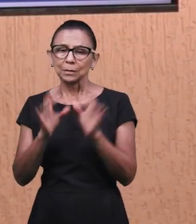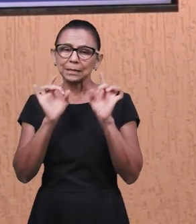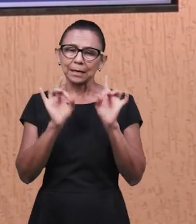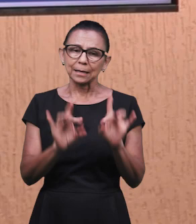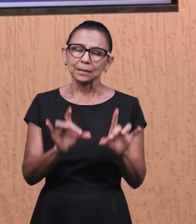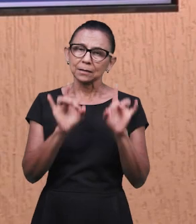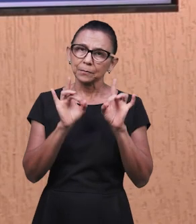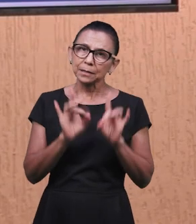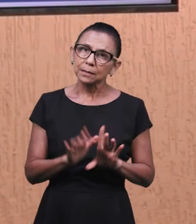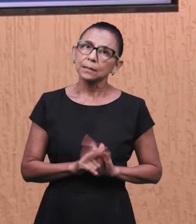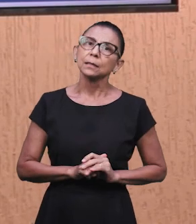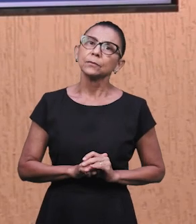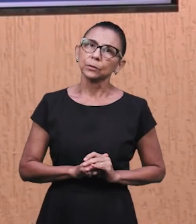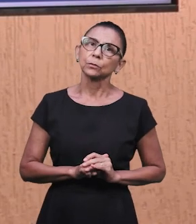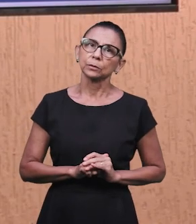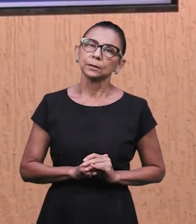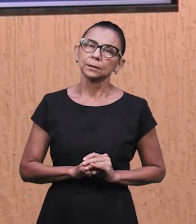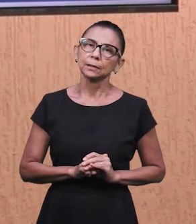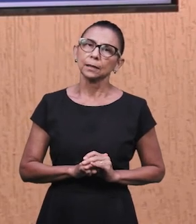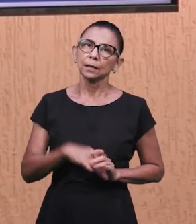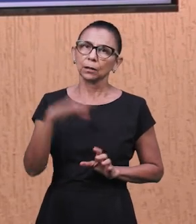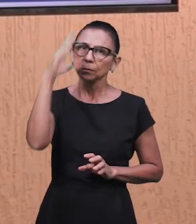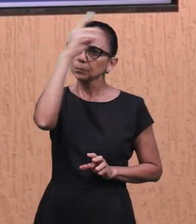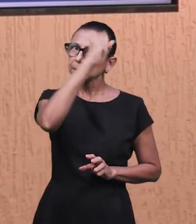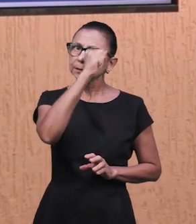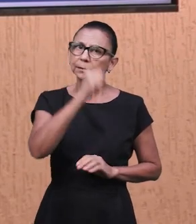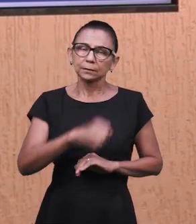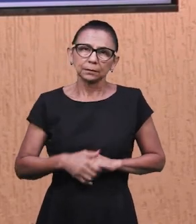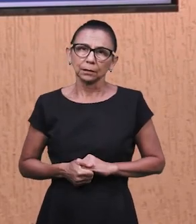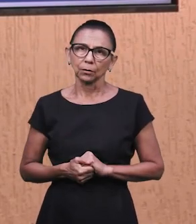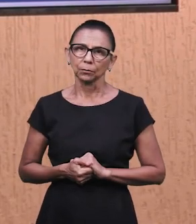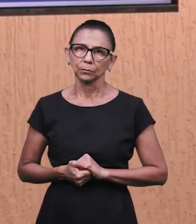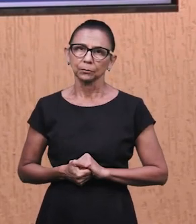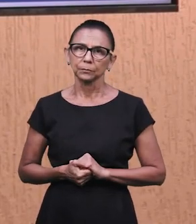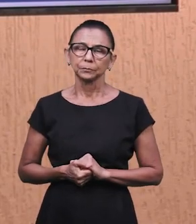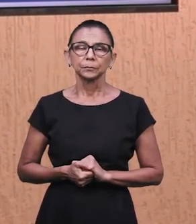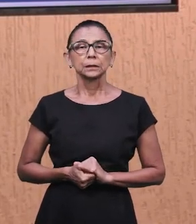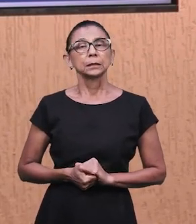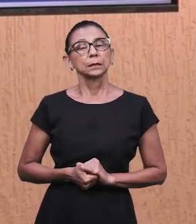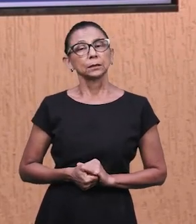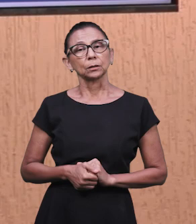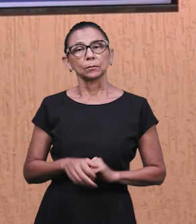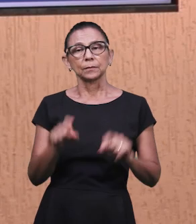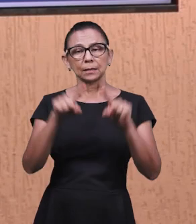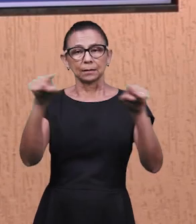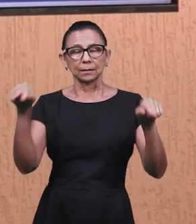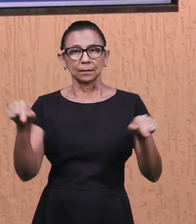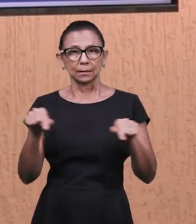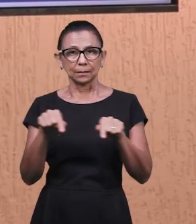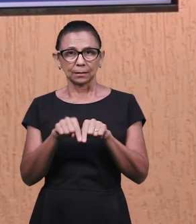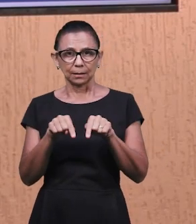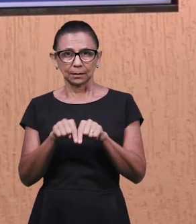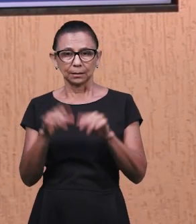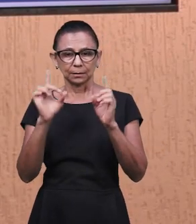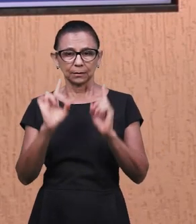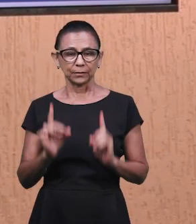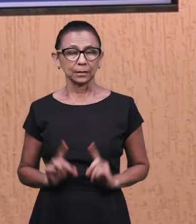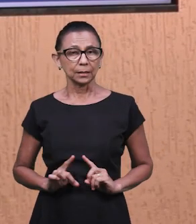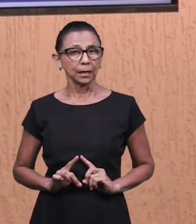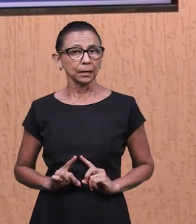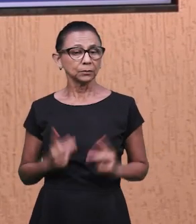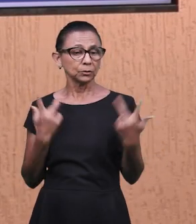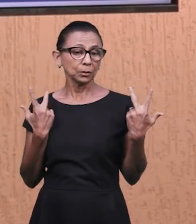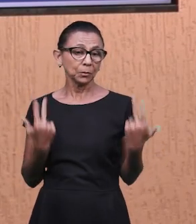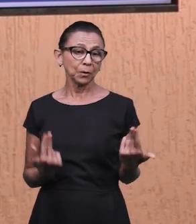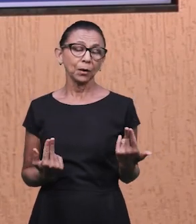Com a compreensão da linguagem. O que nós fazemos aqui é a mesma coisa. E o objetivo é o quê?